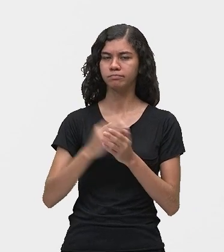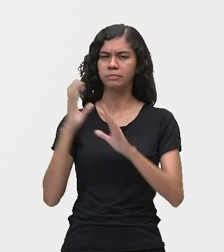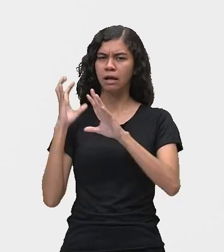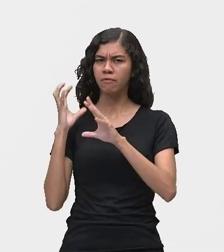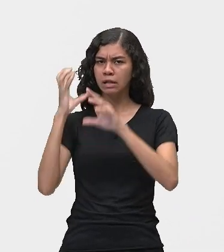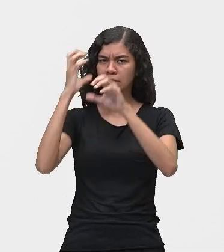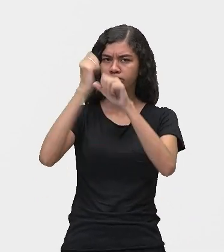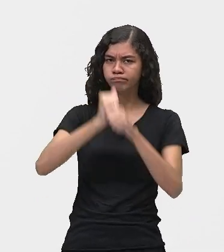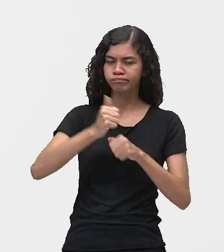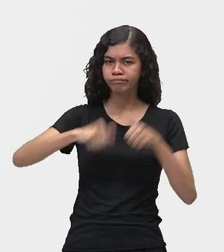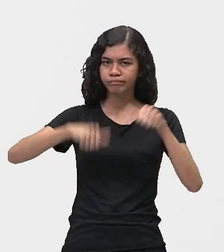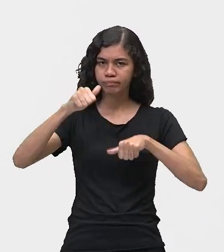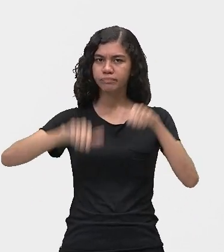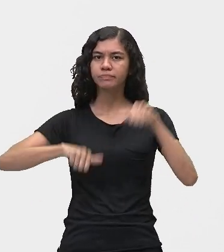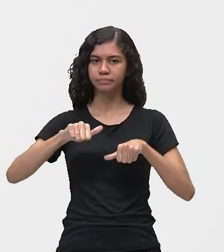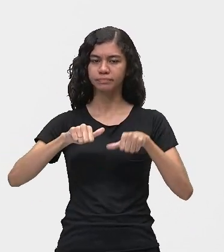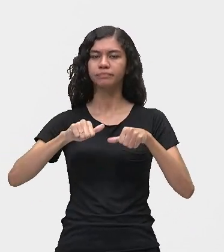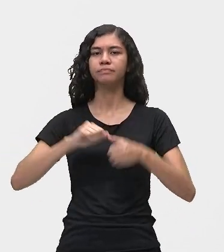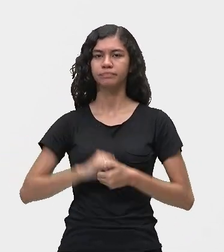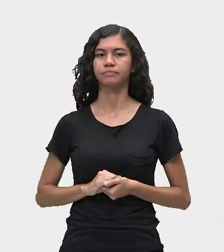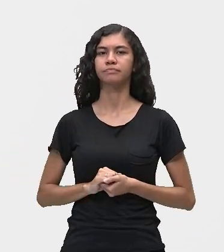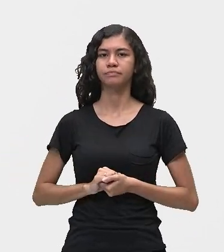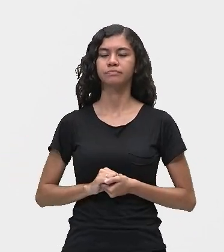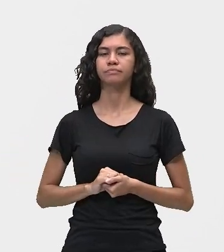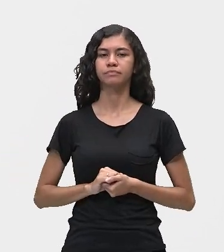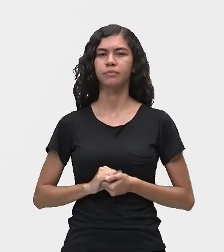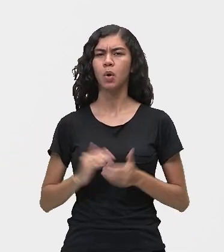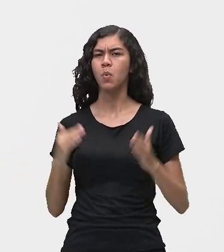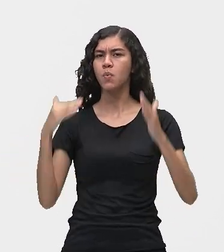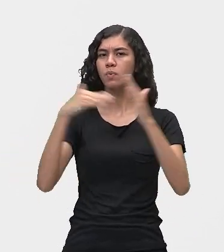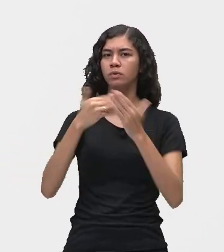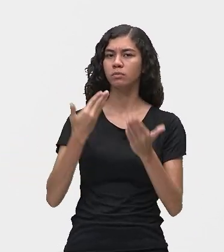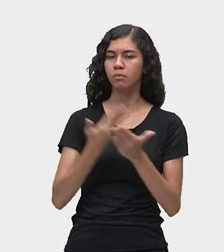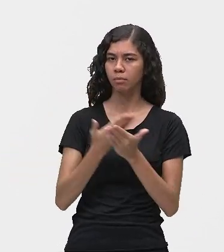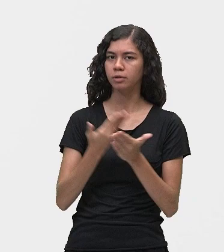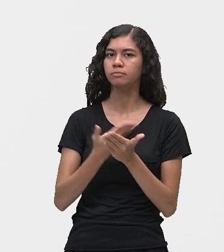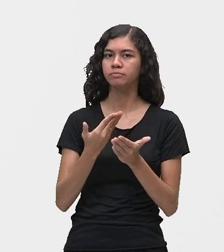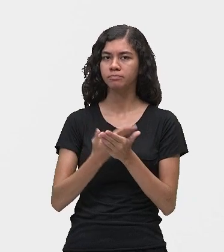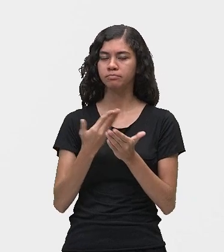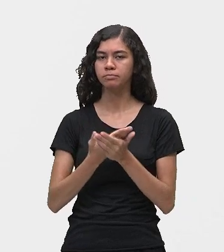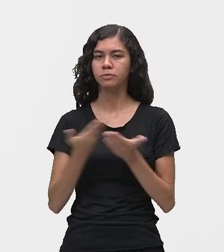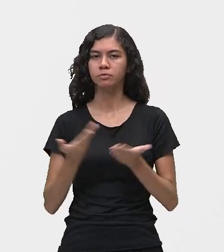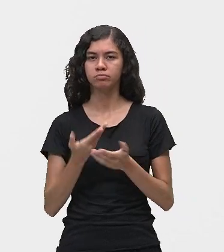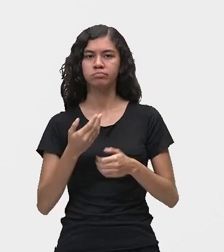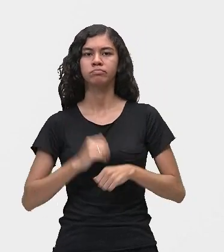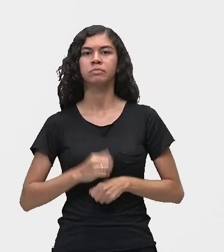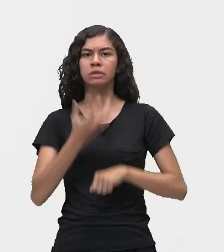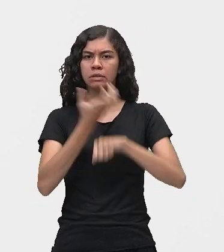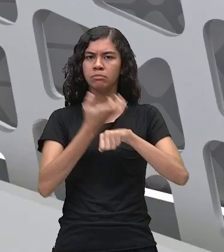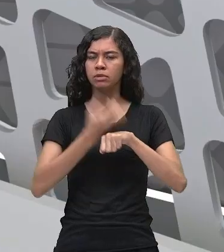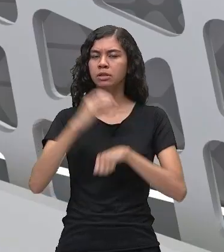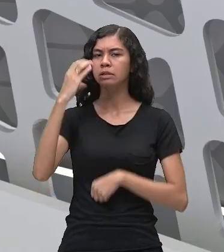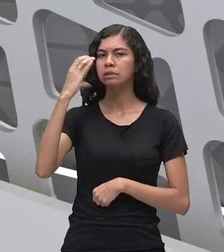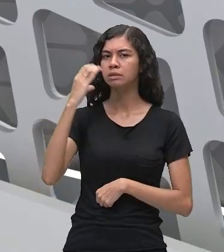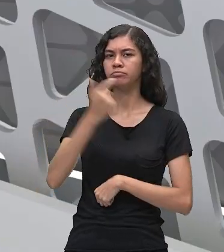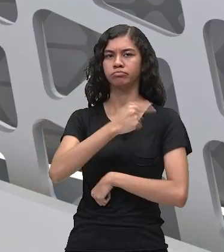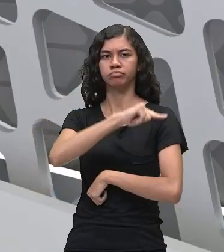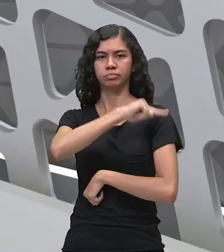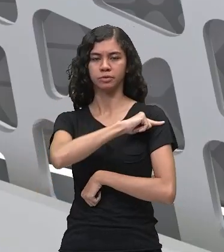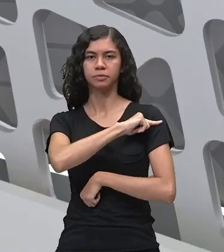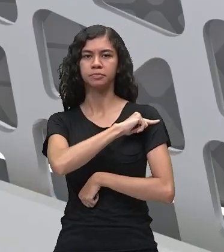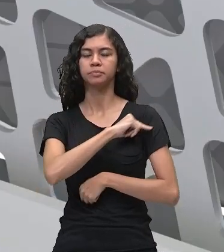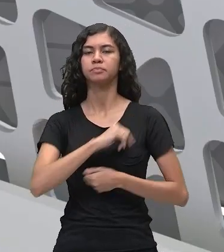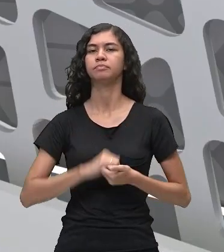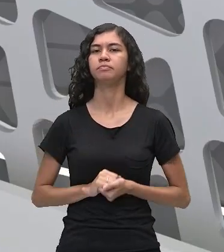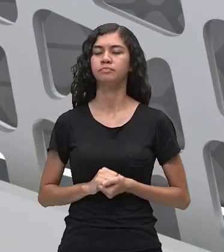e avaliação, né? A nossa última aula, inclusive, do nosso módulo de ciências do 7º ano.